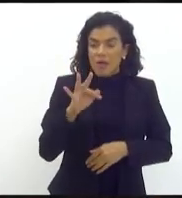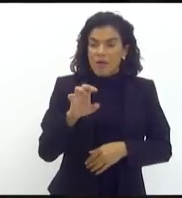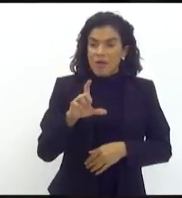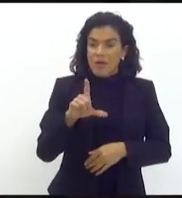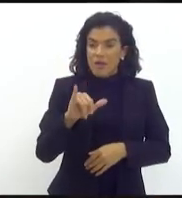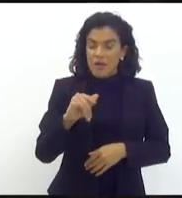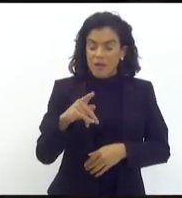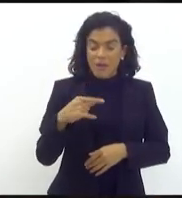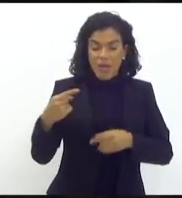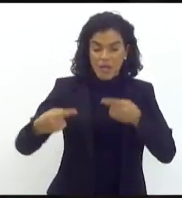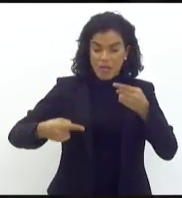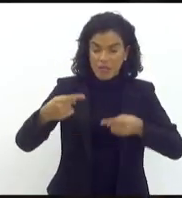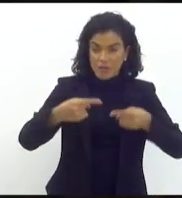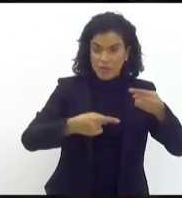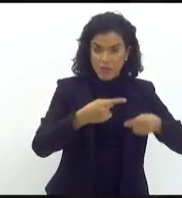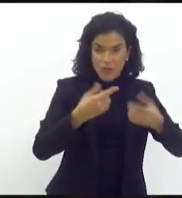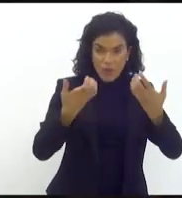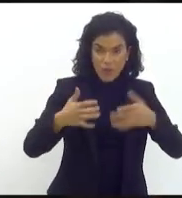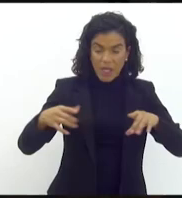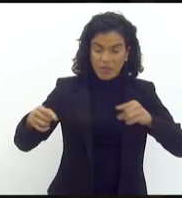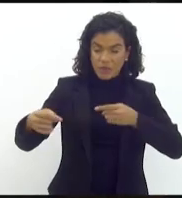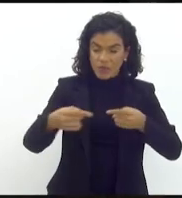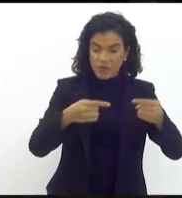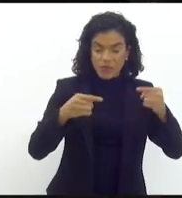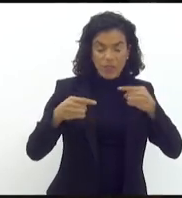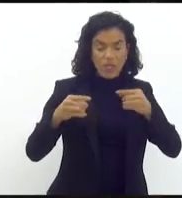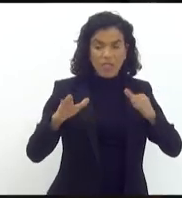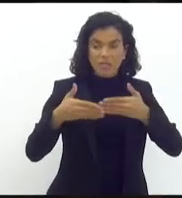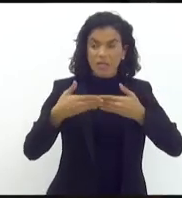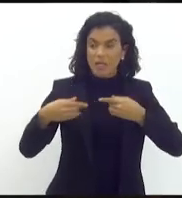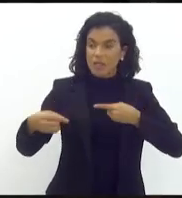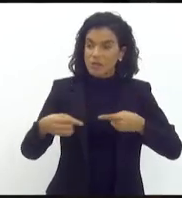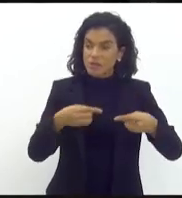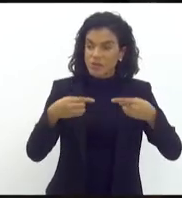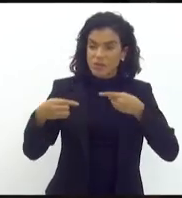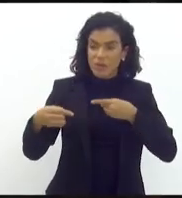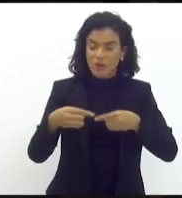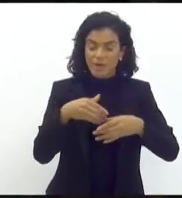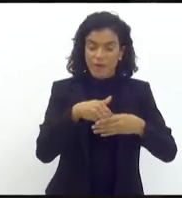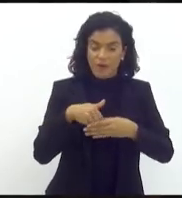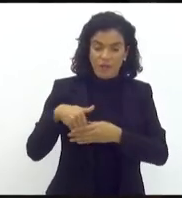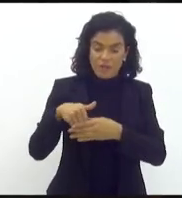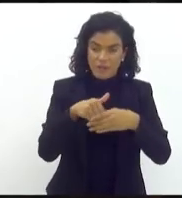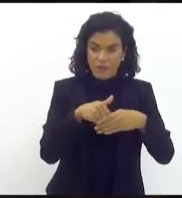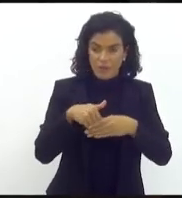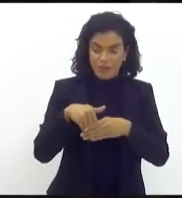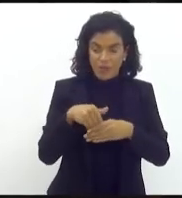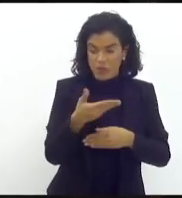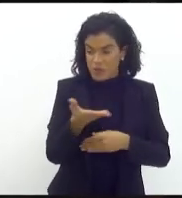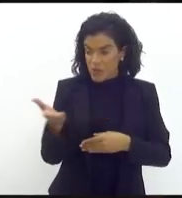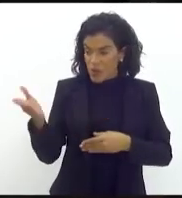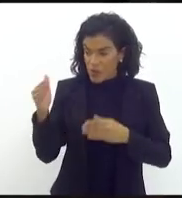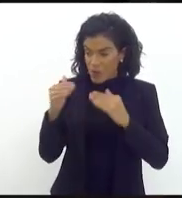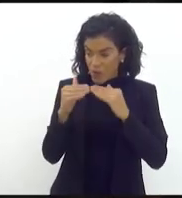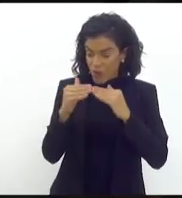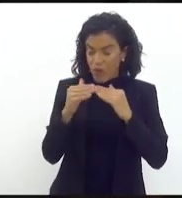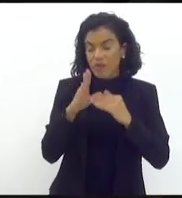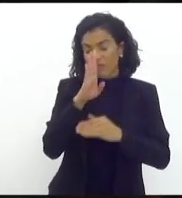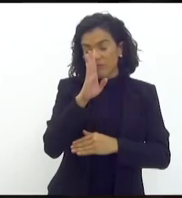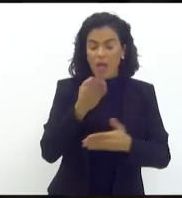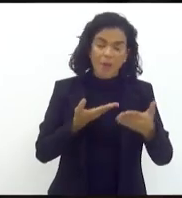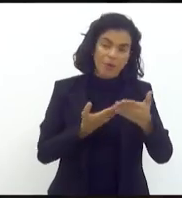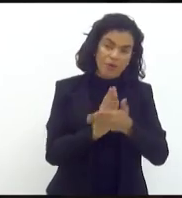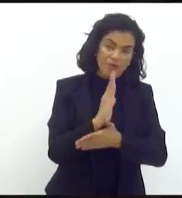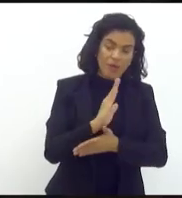Soares em discussão no evento Quem Queira discutir encerrada discussão em votação senhores que a própria Mania os Como estão